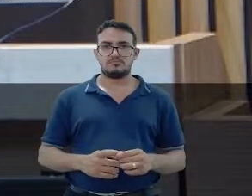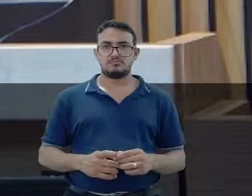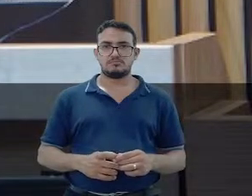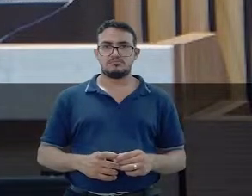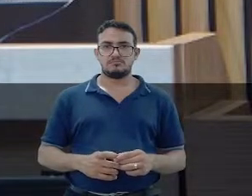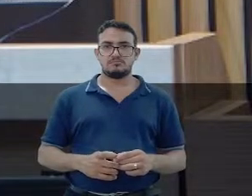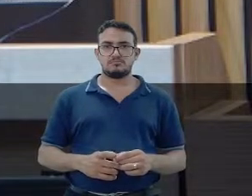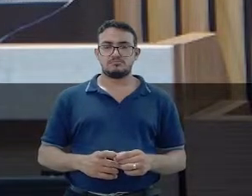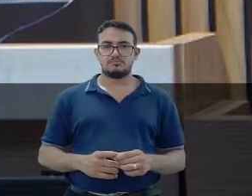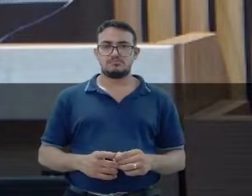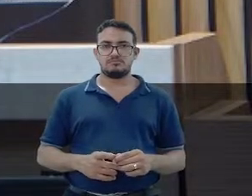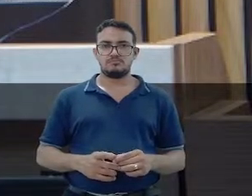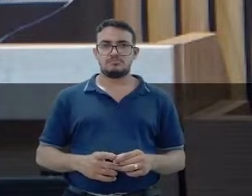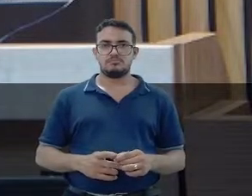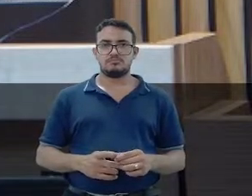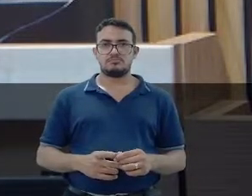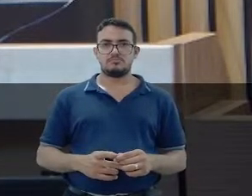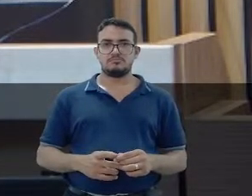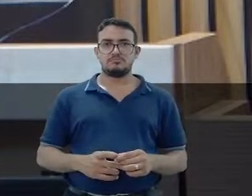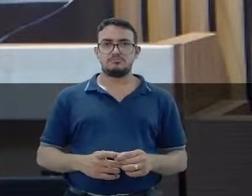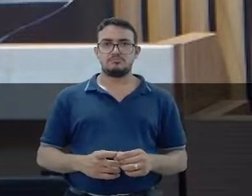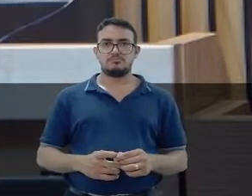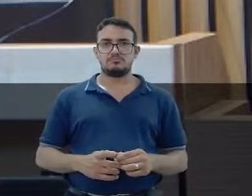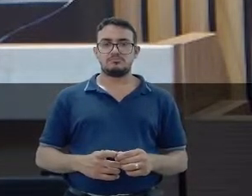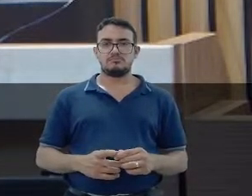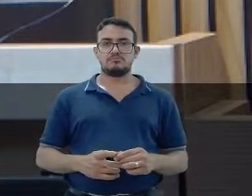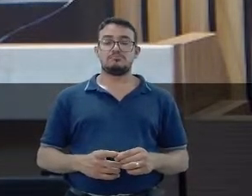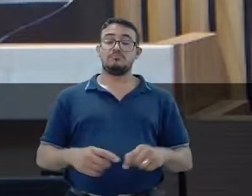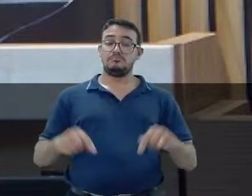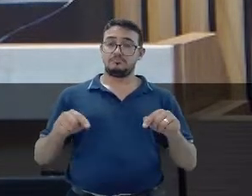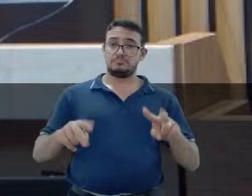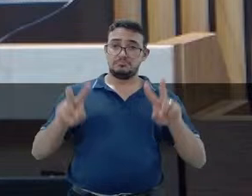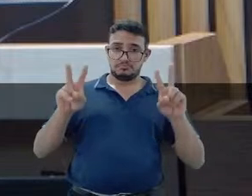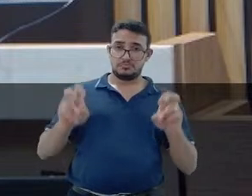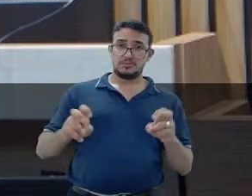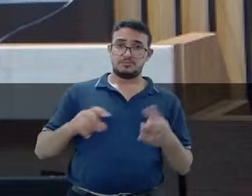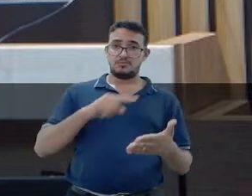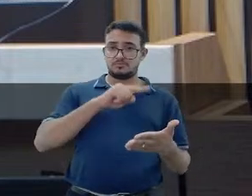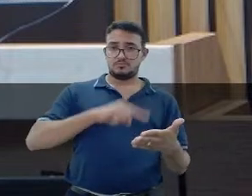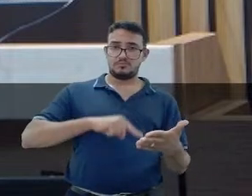No que diz respeito aqui à nulidade,